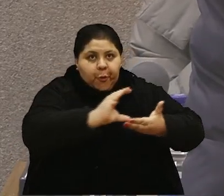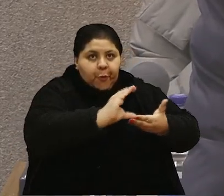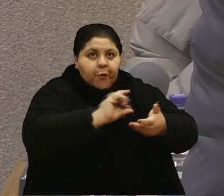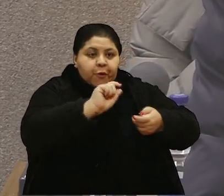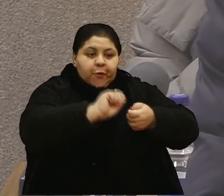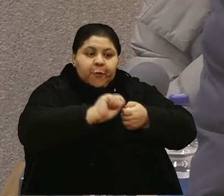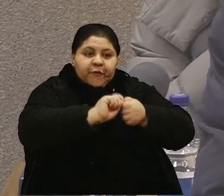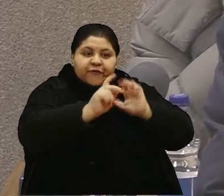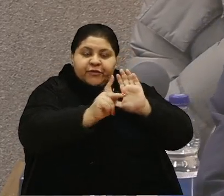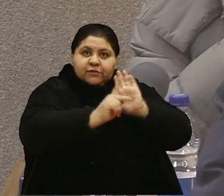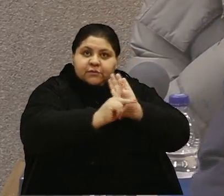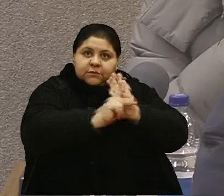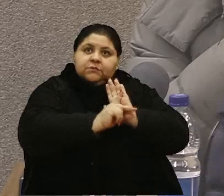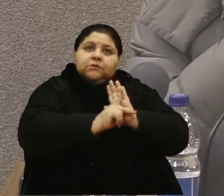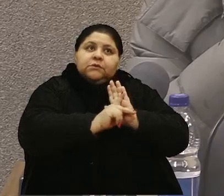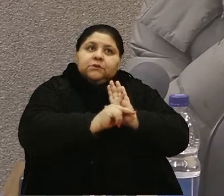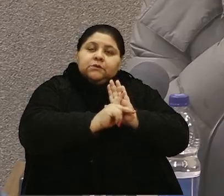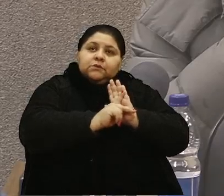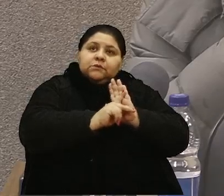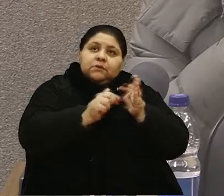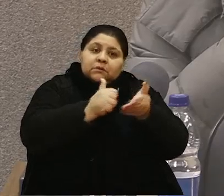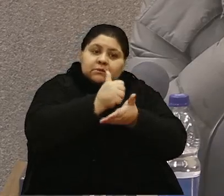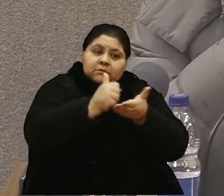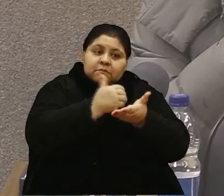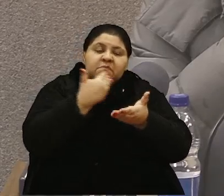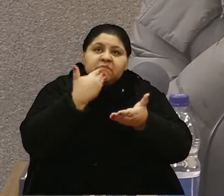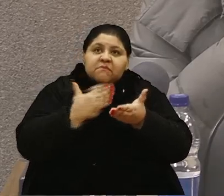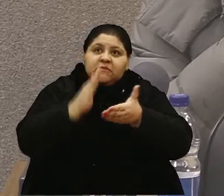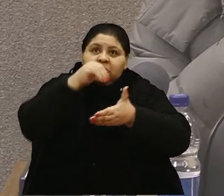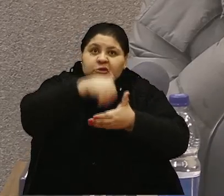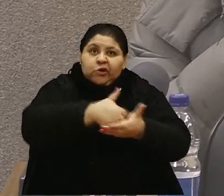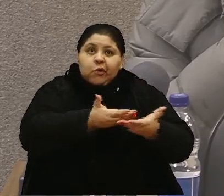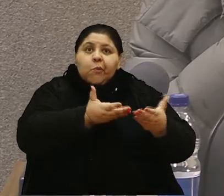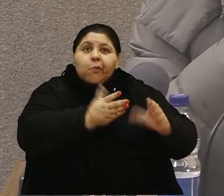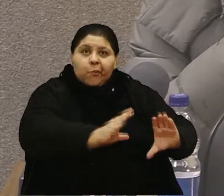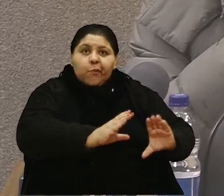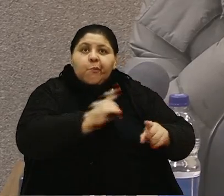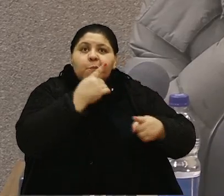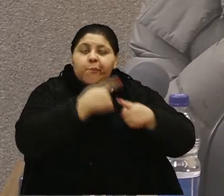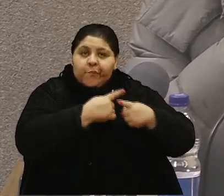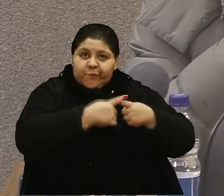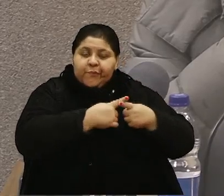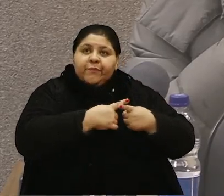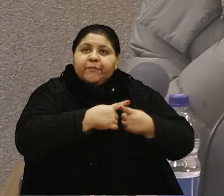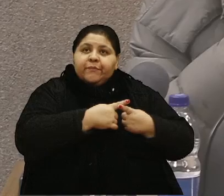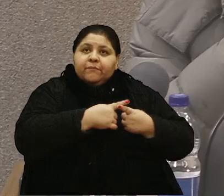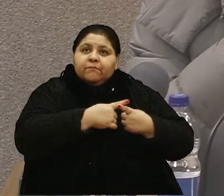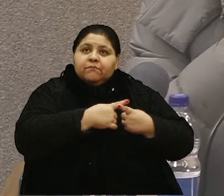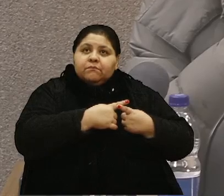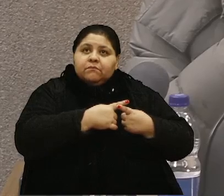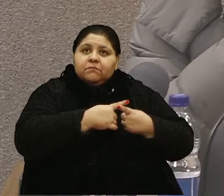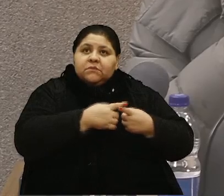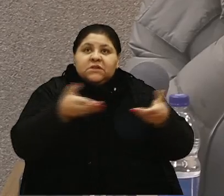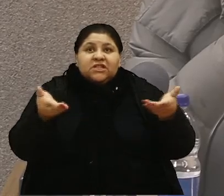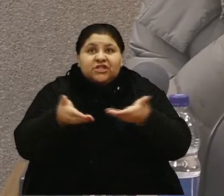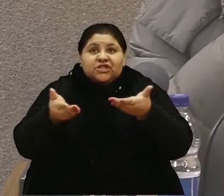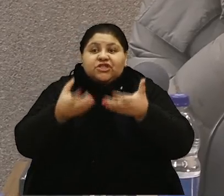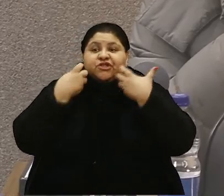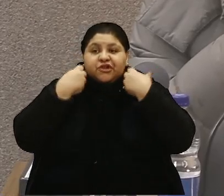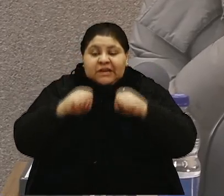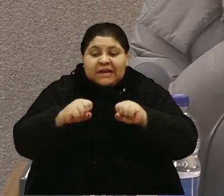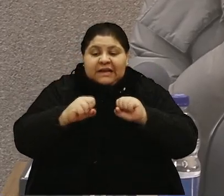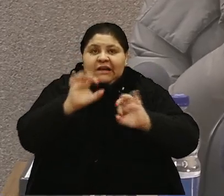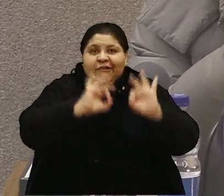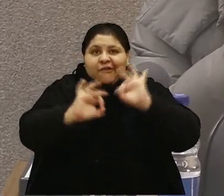esse projeto, a base a gente orienta a votar contrário justamente por essa questão e justamente também porque já está na Secretaria de